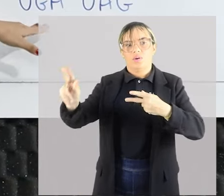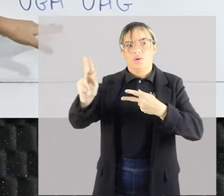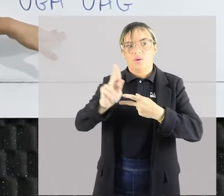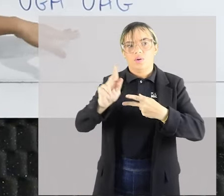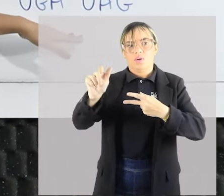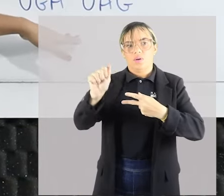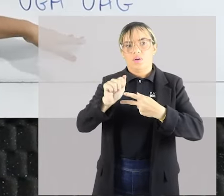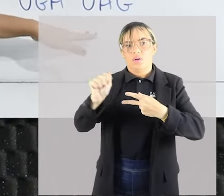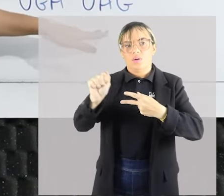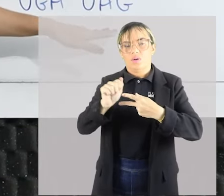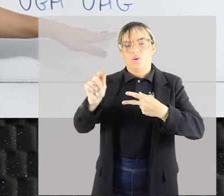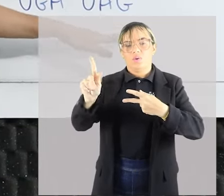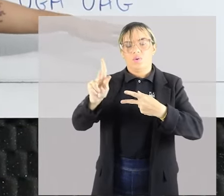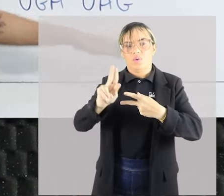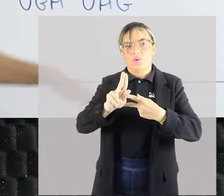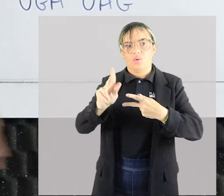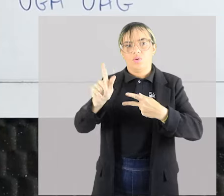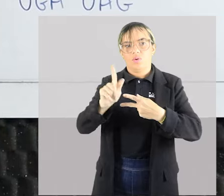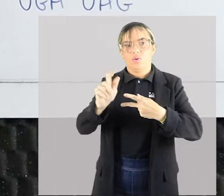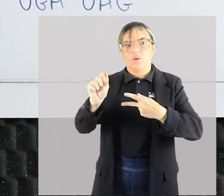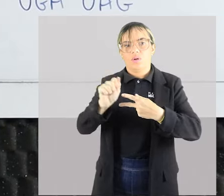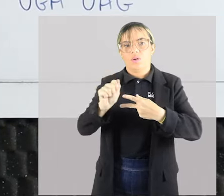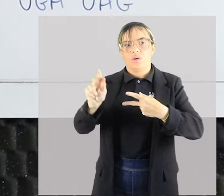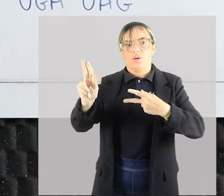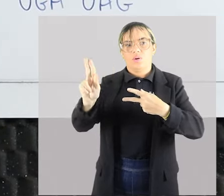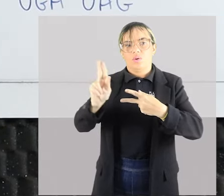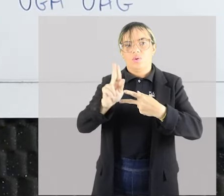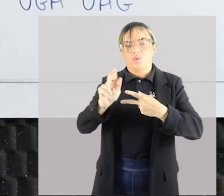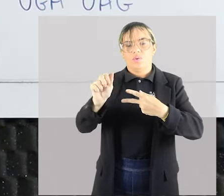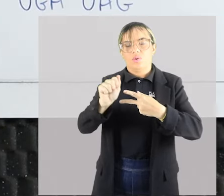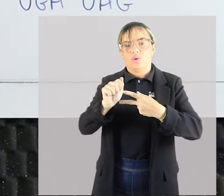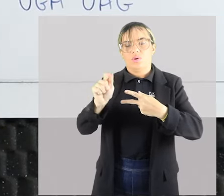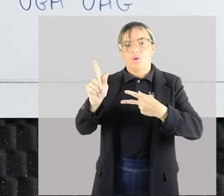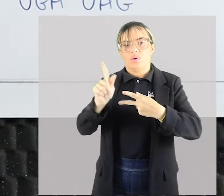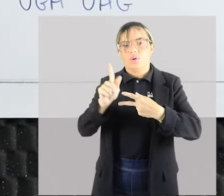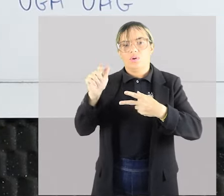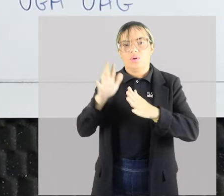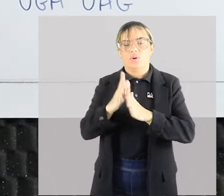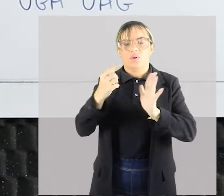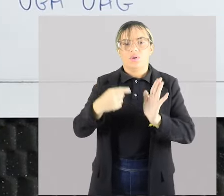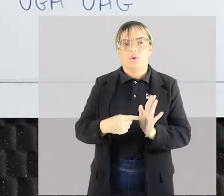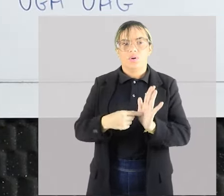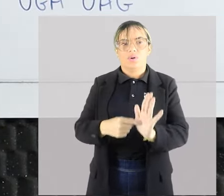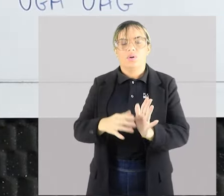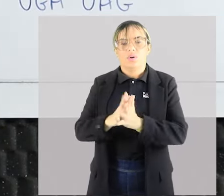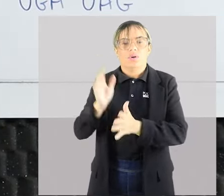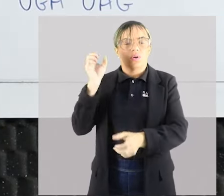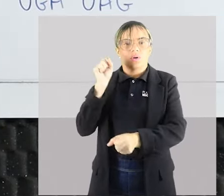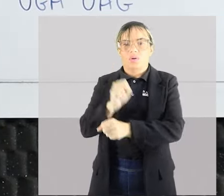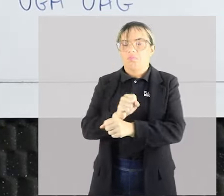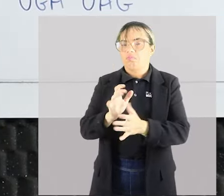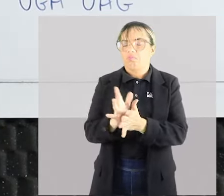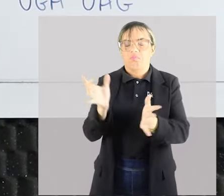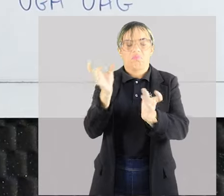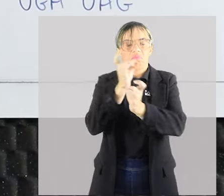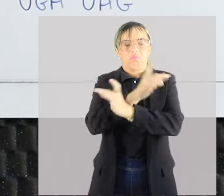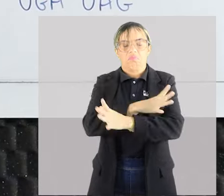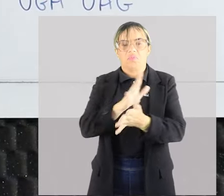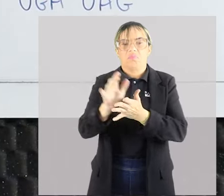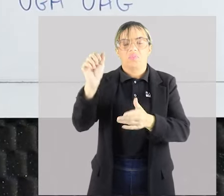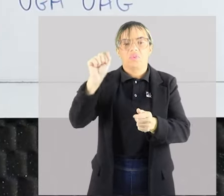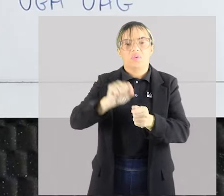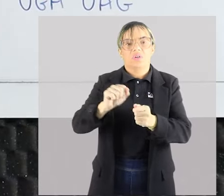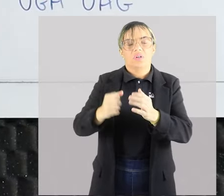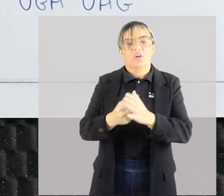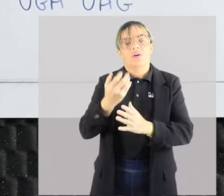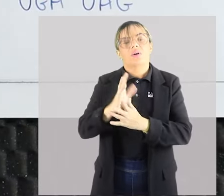u g e u ag Quando essas trincas aparecem a gente para termina de fazer a